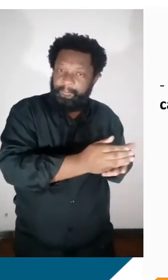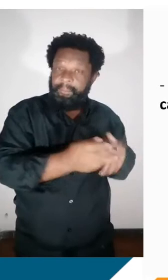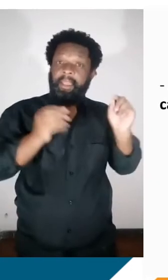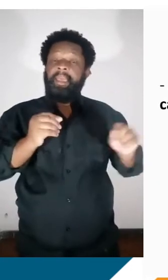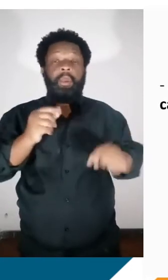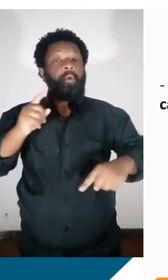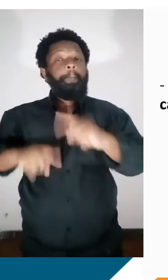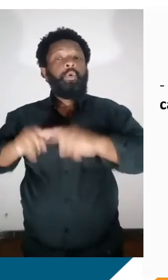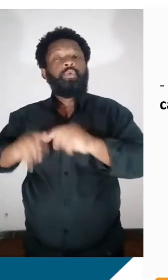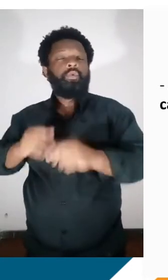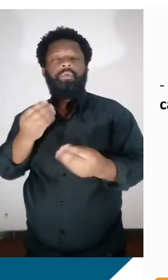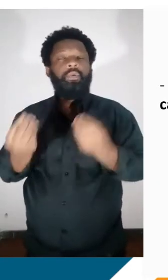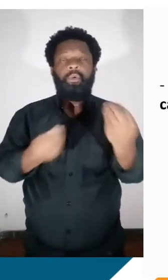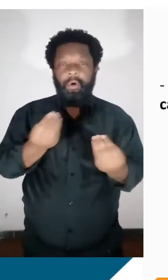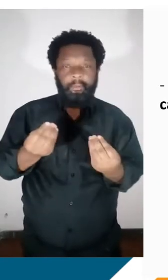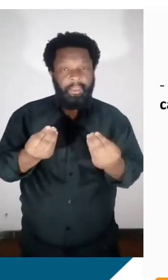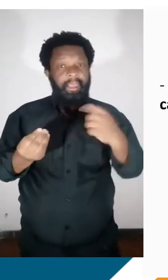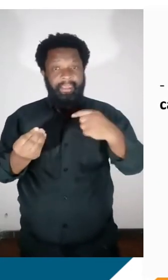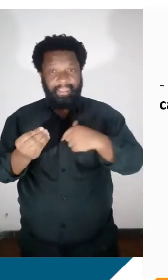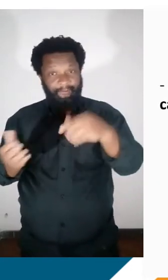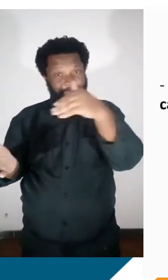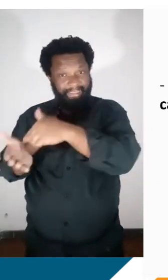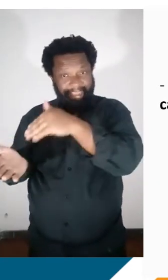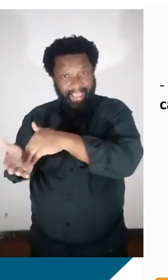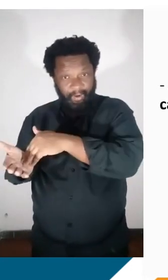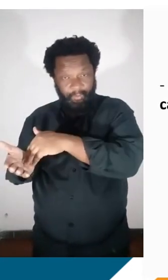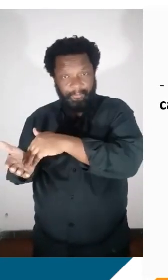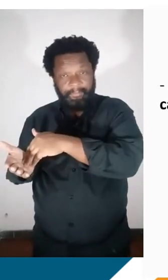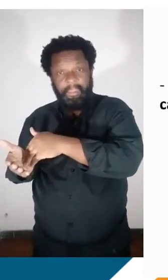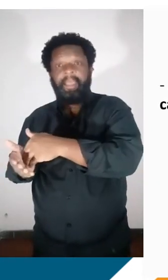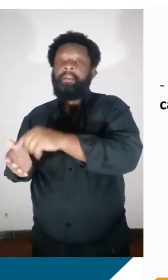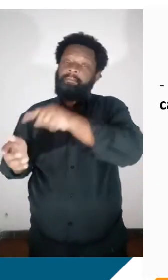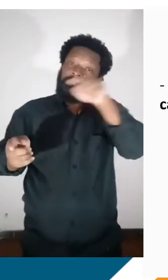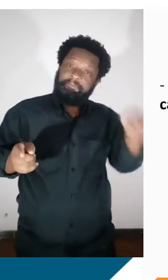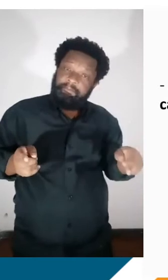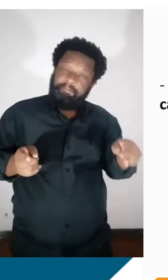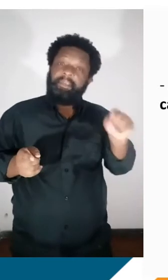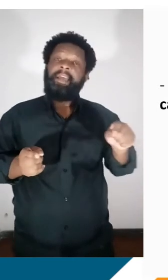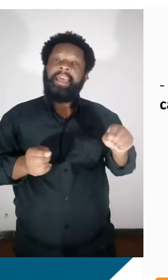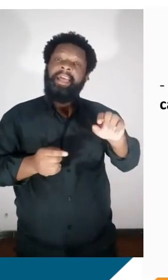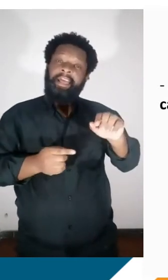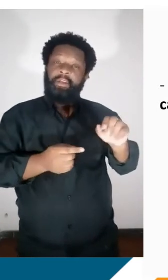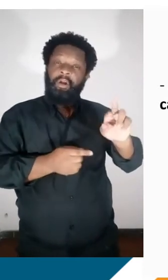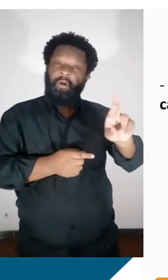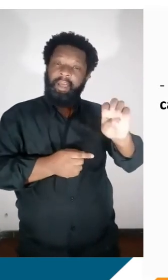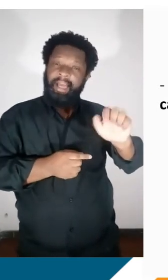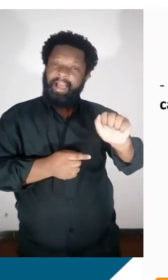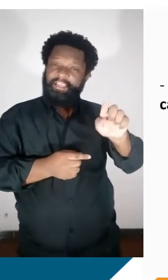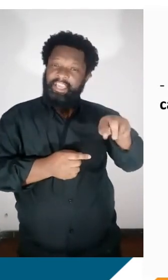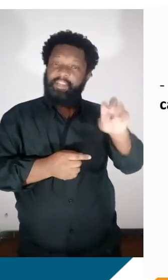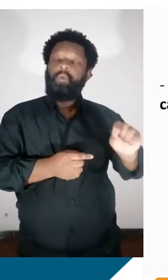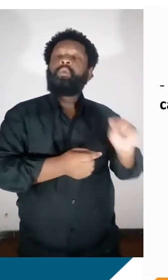os produtos são a tua situação final, então é o final, e os reagentes são a sua situação inicial, ou seja, é o